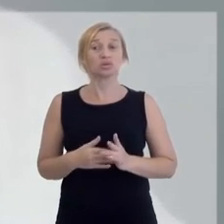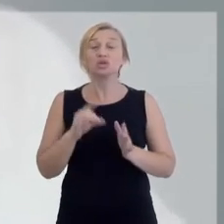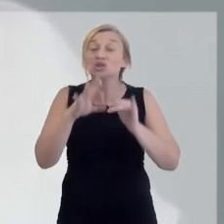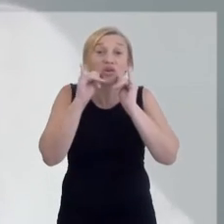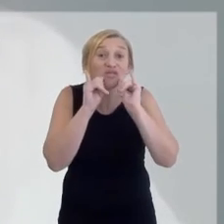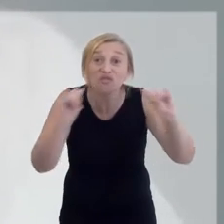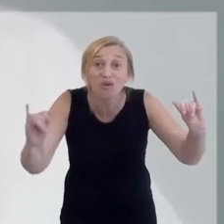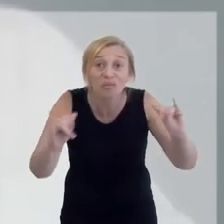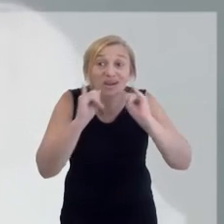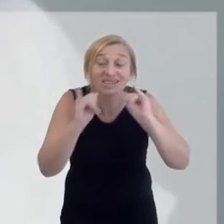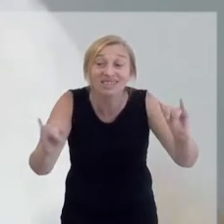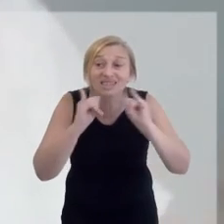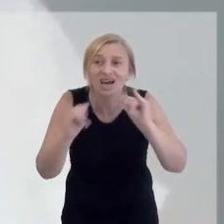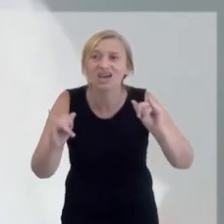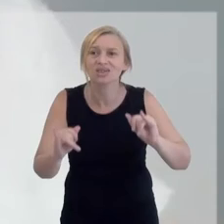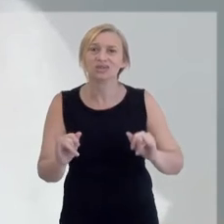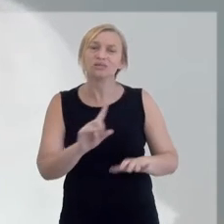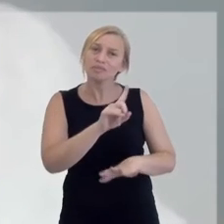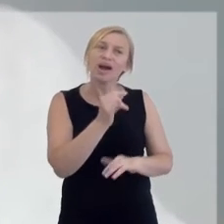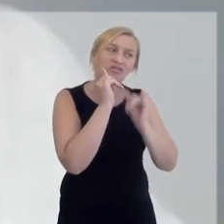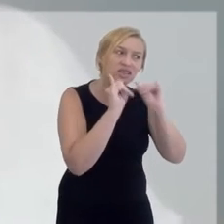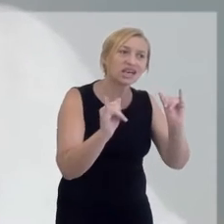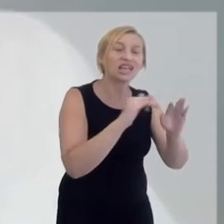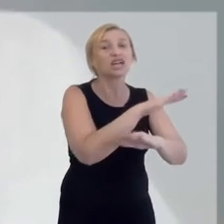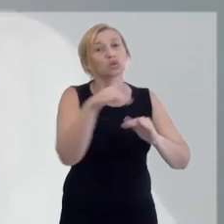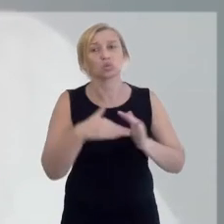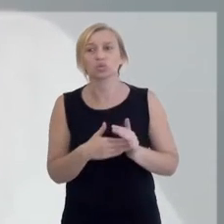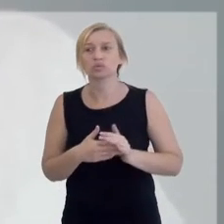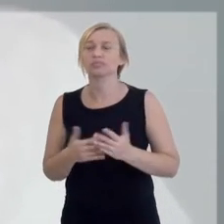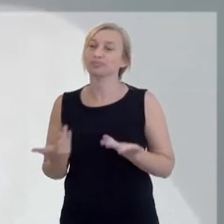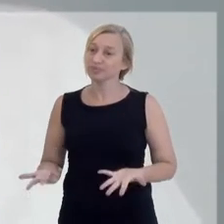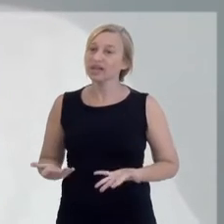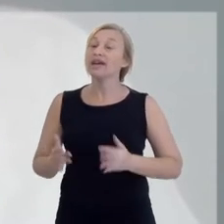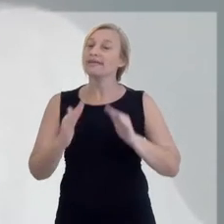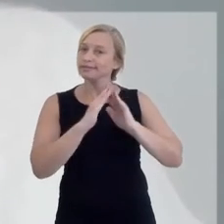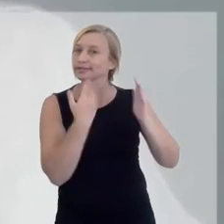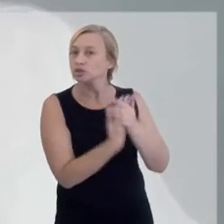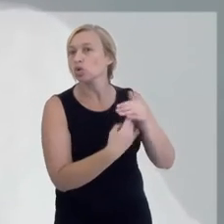uma informação. Era para ter falado com outras pessoas.